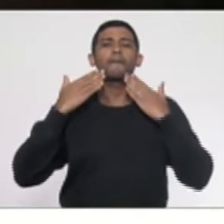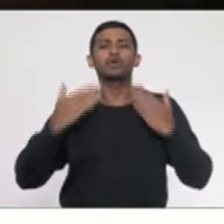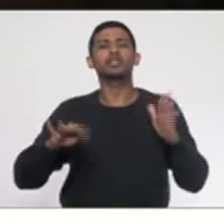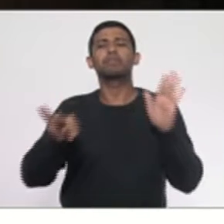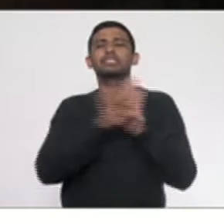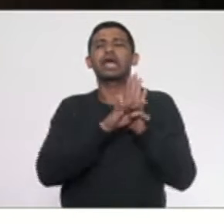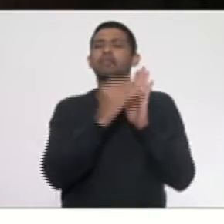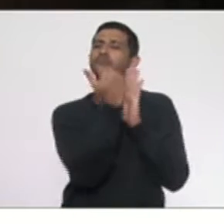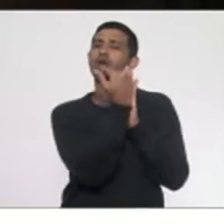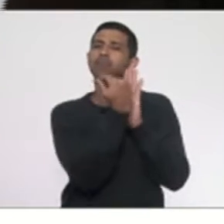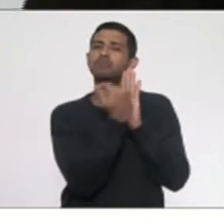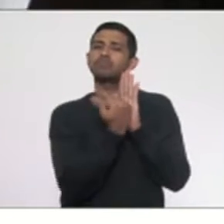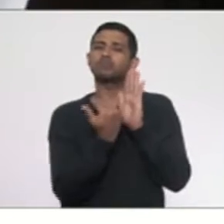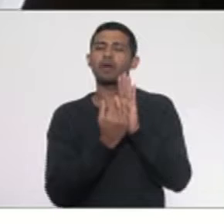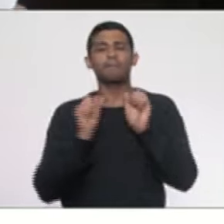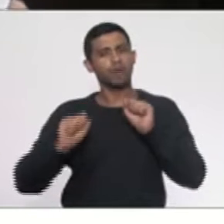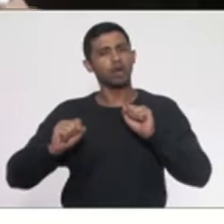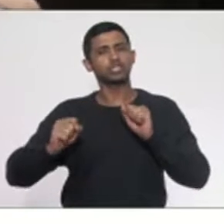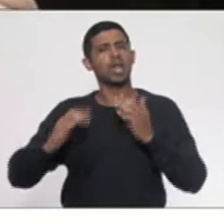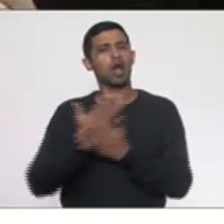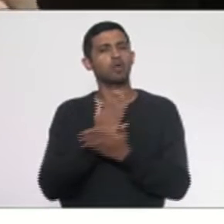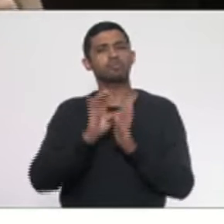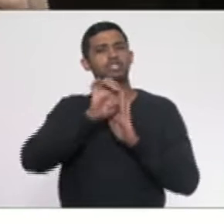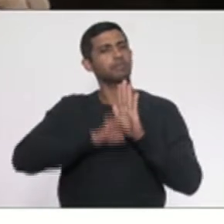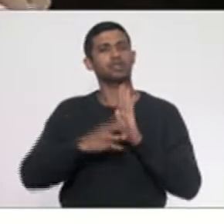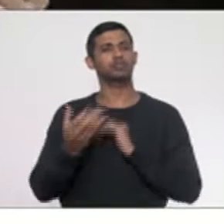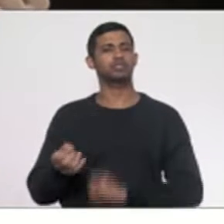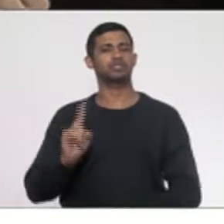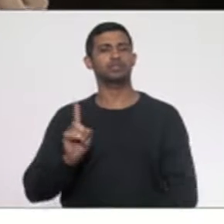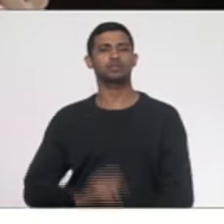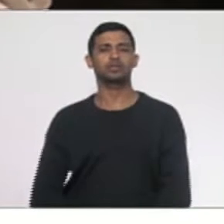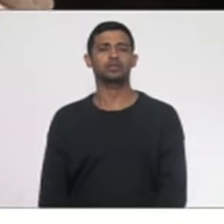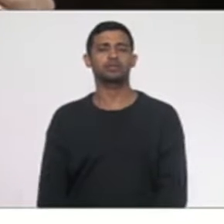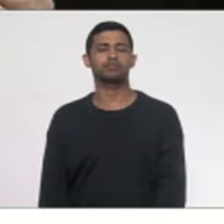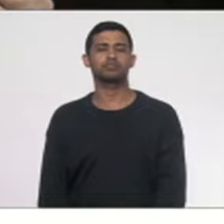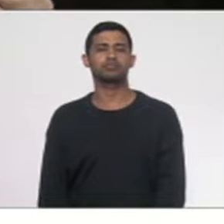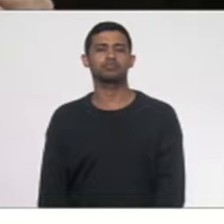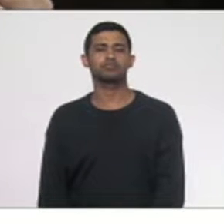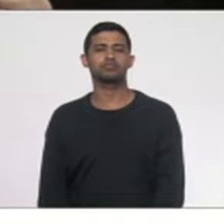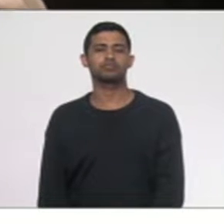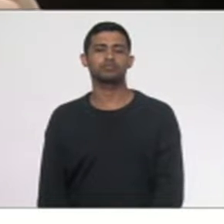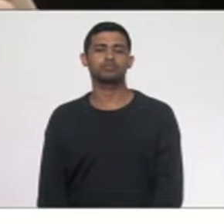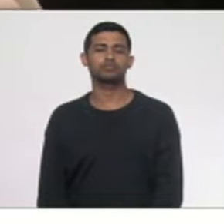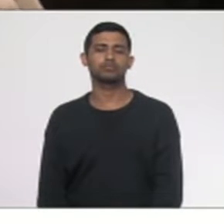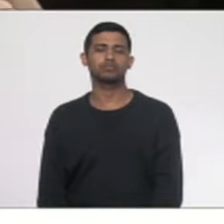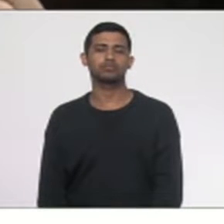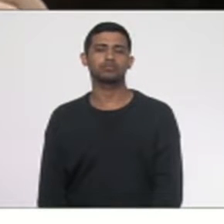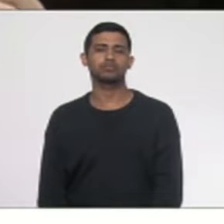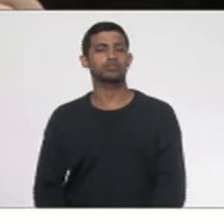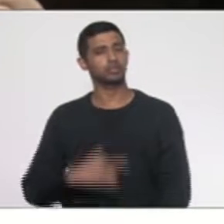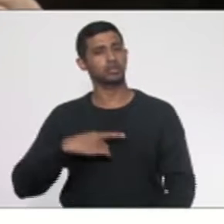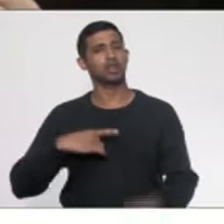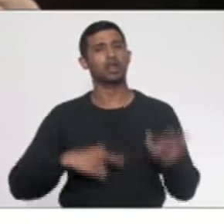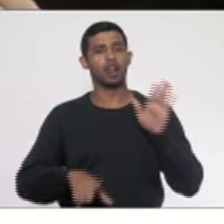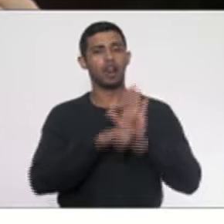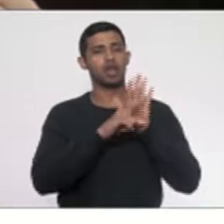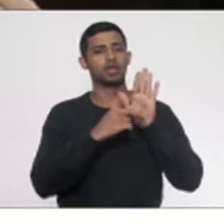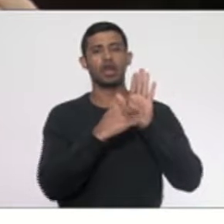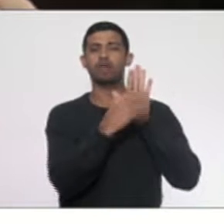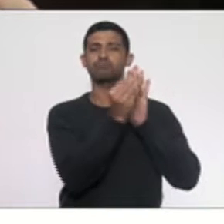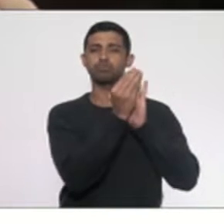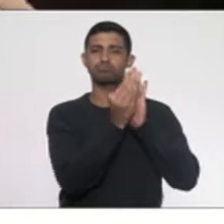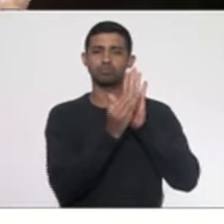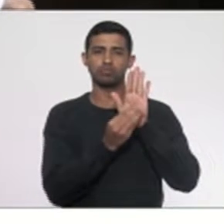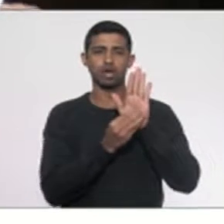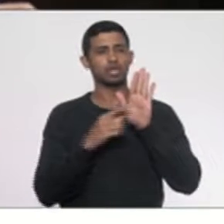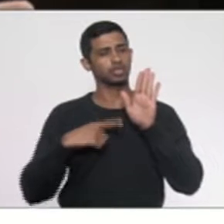técnicas mais recorrentes para a rejeição de algumas emendas. Estabelecer na Lei Orçamentária Anual demonstrativos que